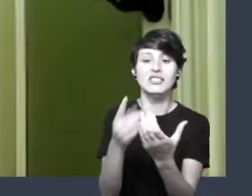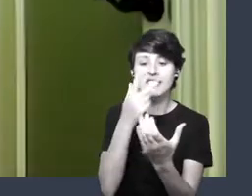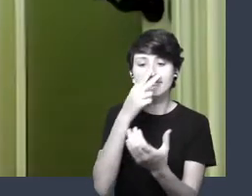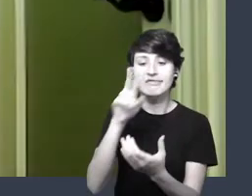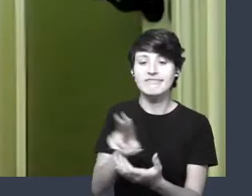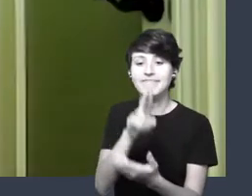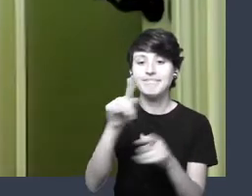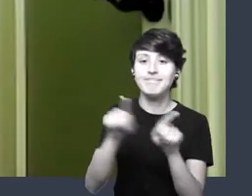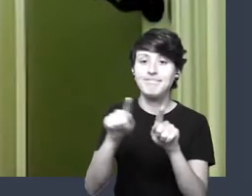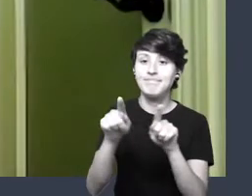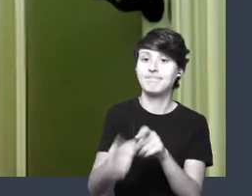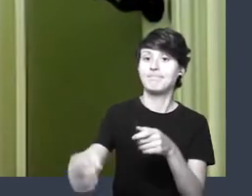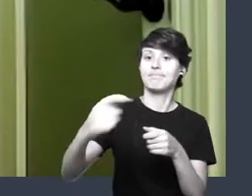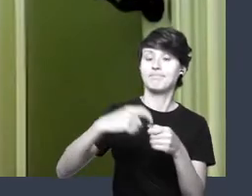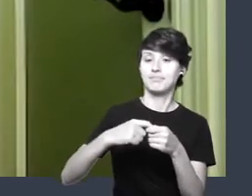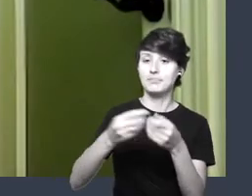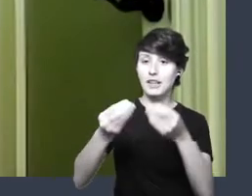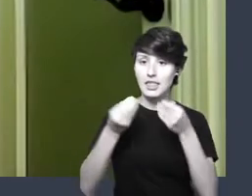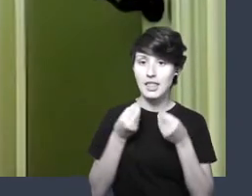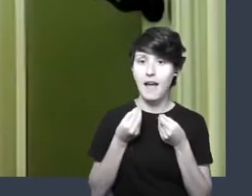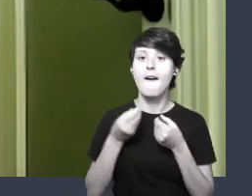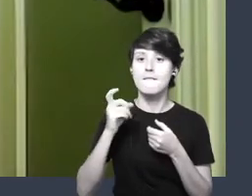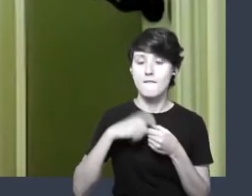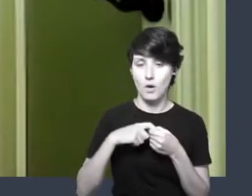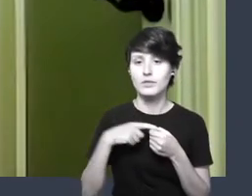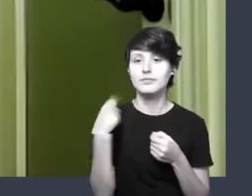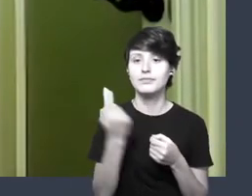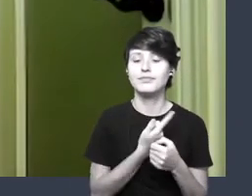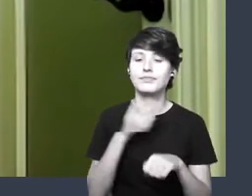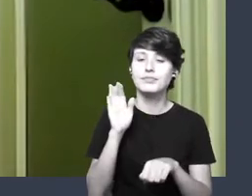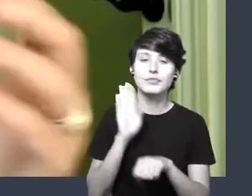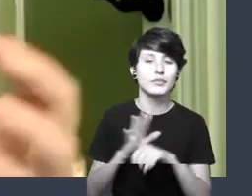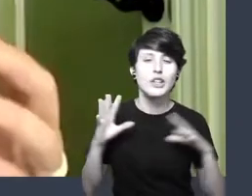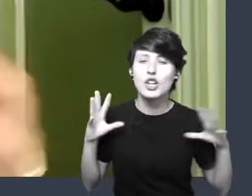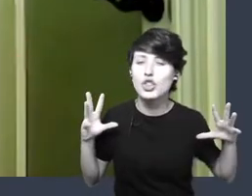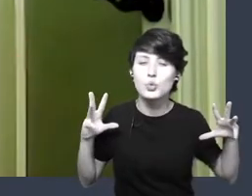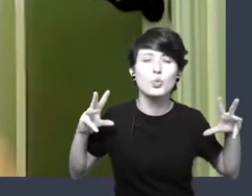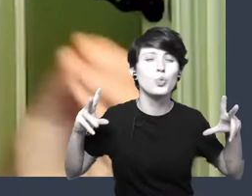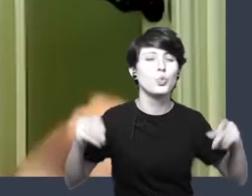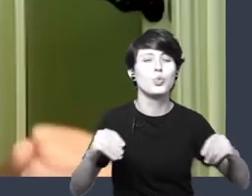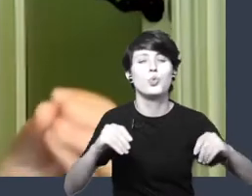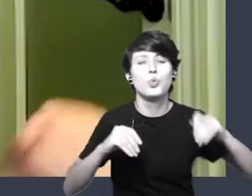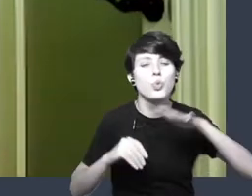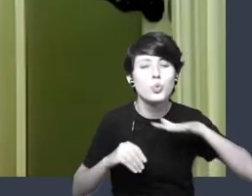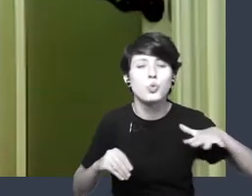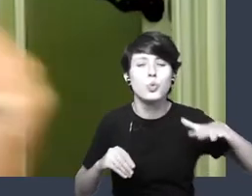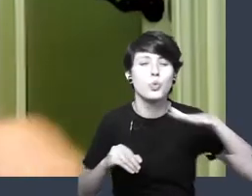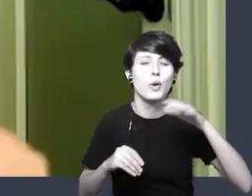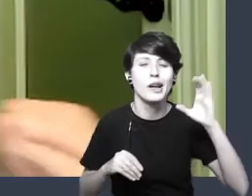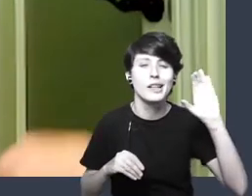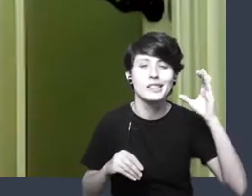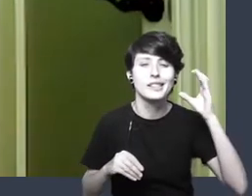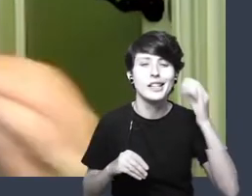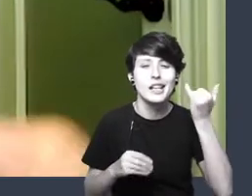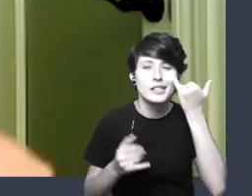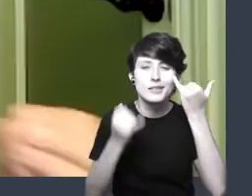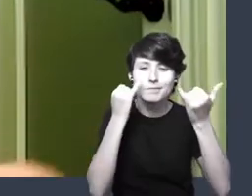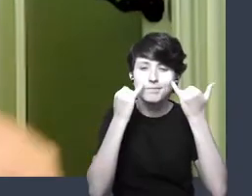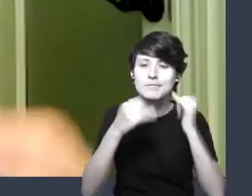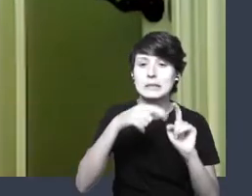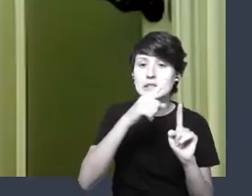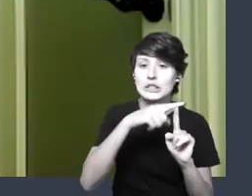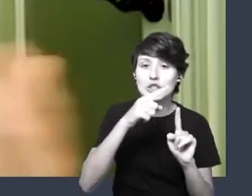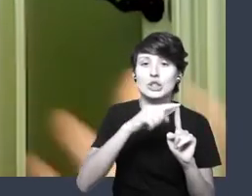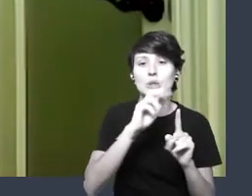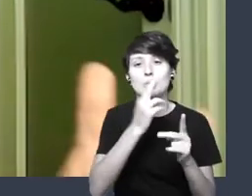de volta. Então, a gente contribui para toda a pipeline da área de ciências de dados, desde tipos de dados que